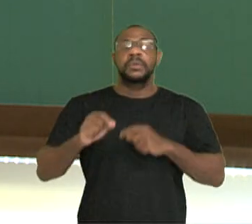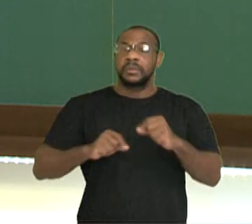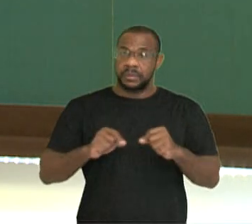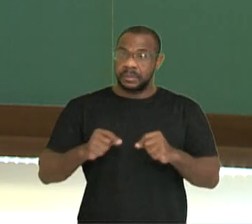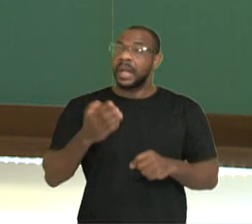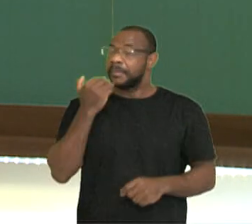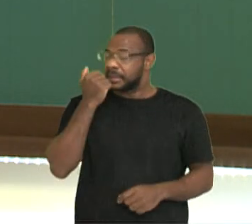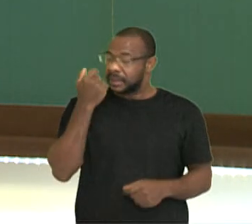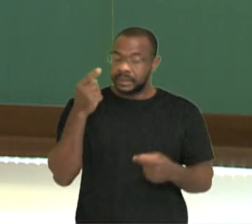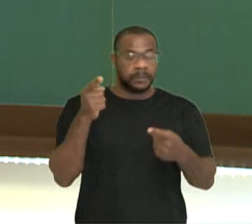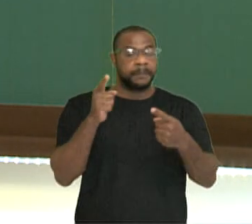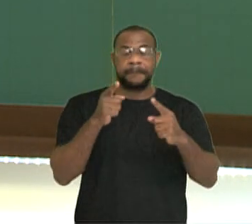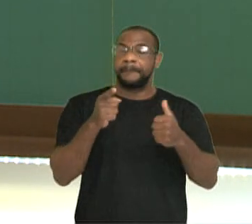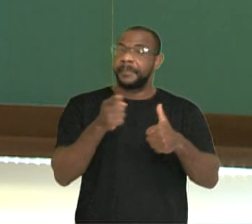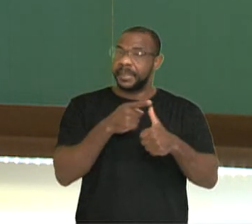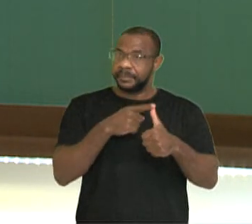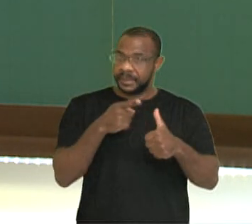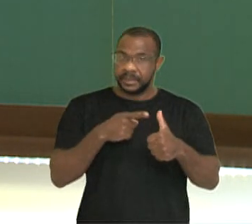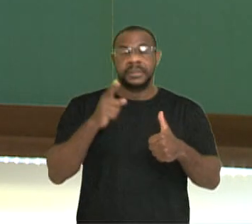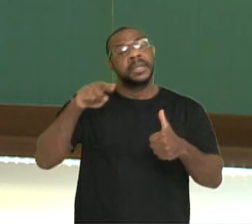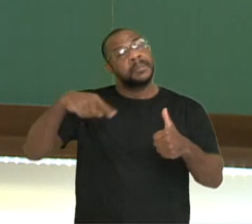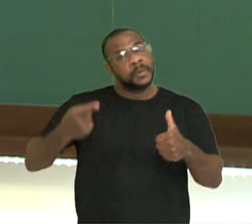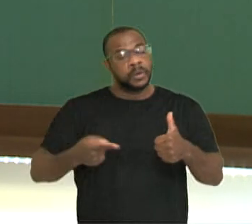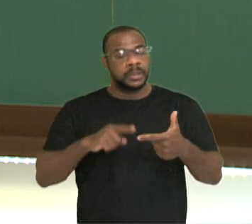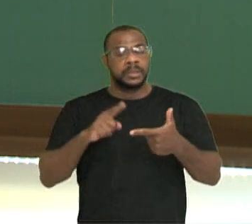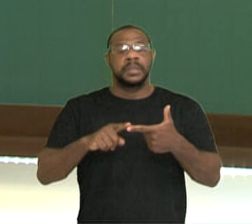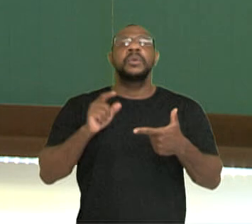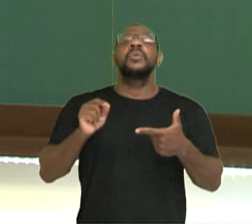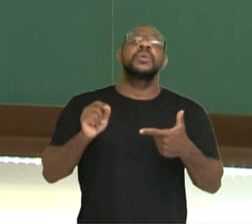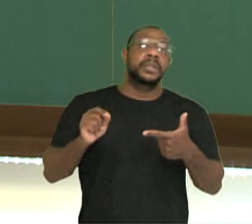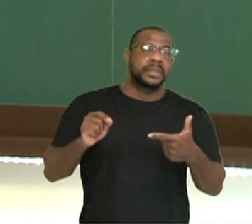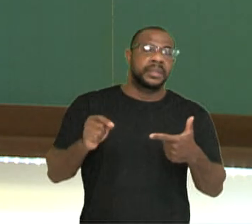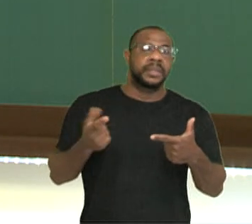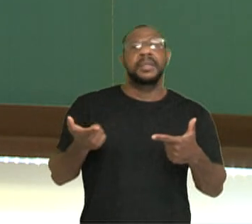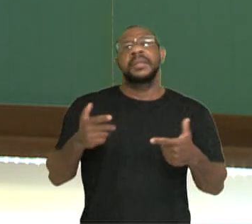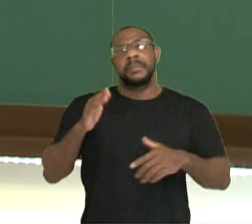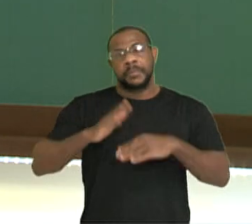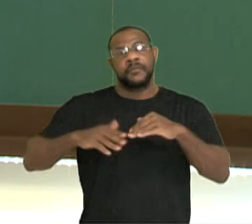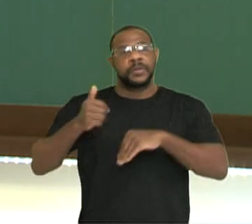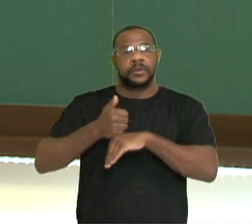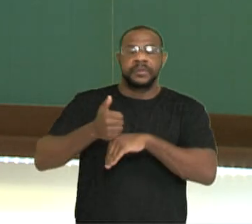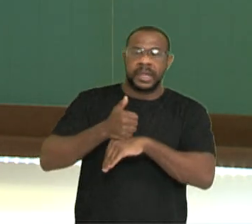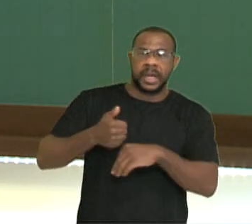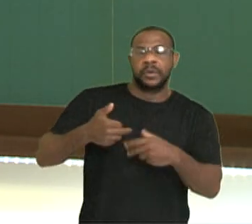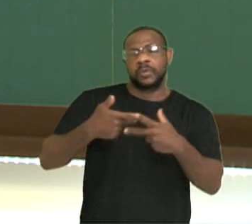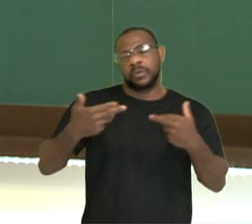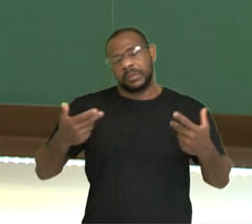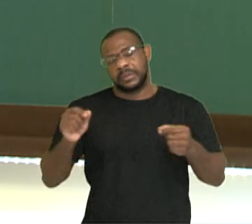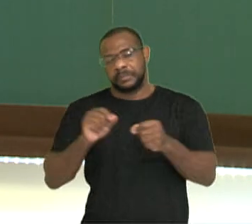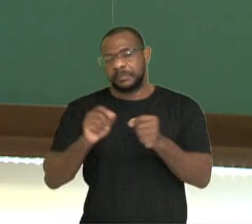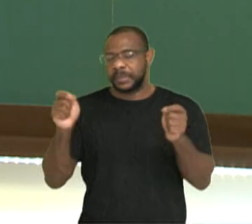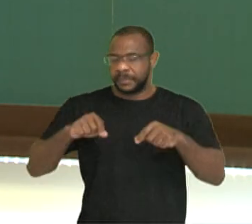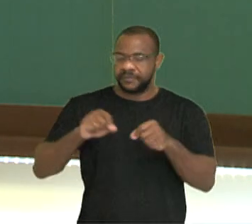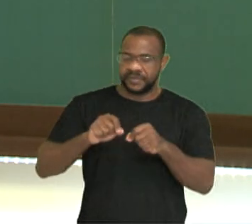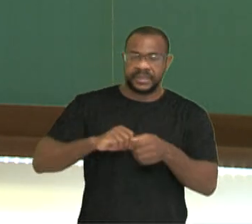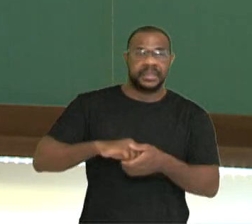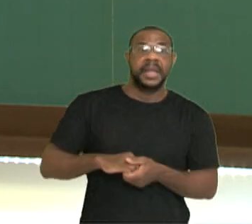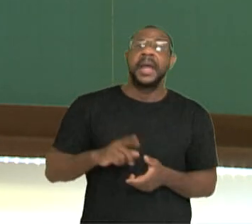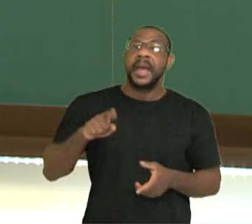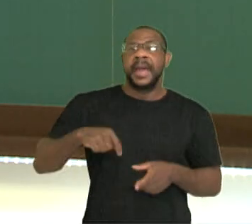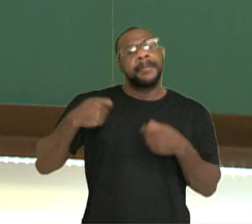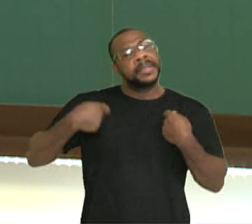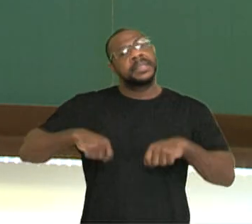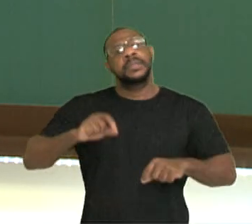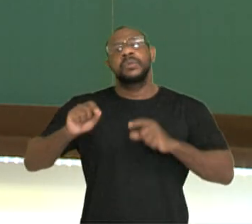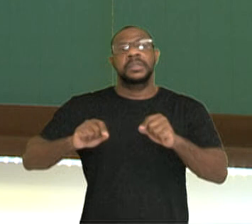como alimentação e tudo mais, para depois a questão profissional ou de autorrealização. Então, é necessário